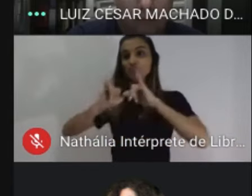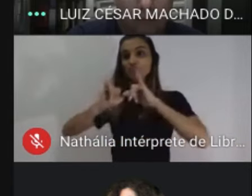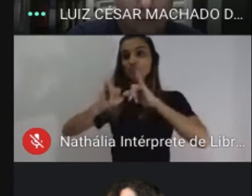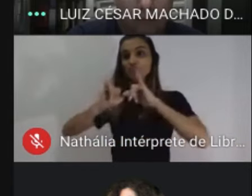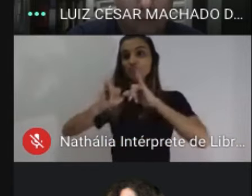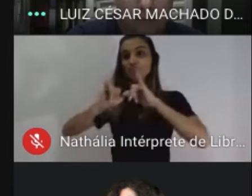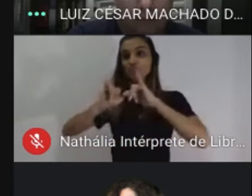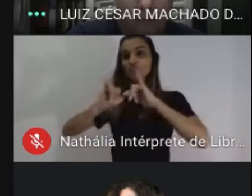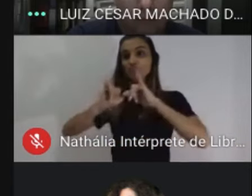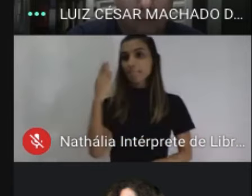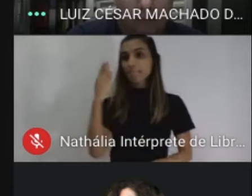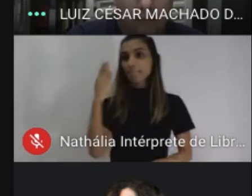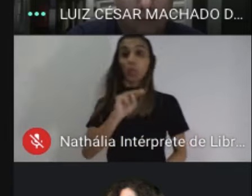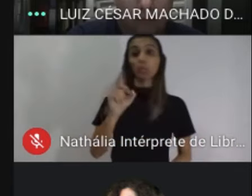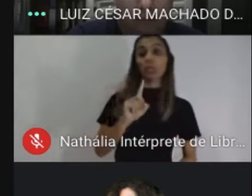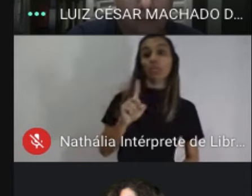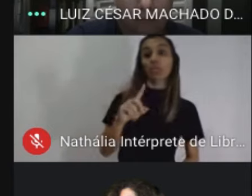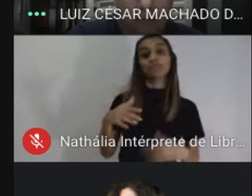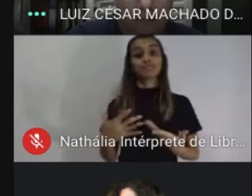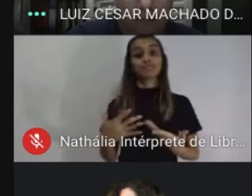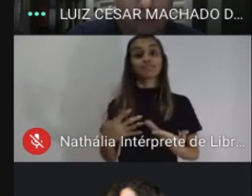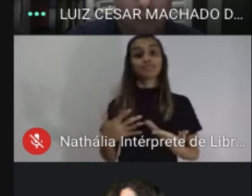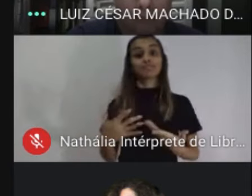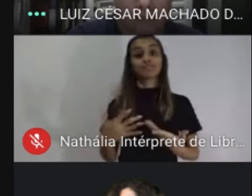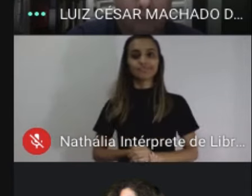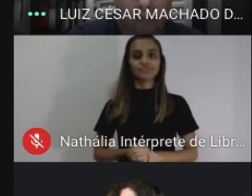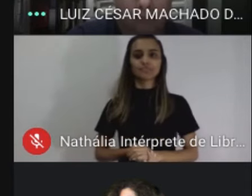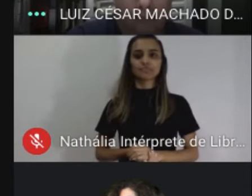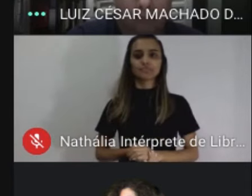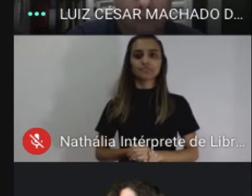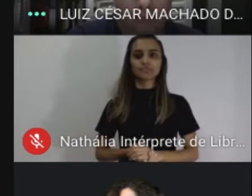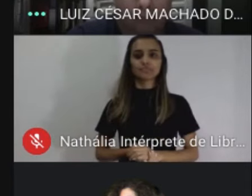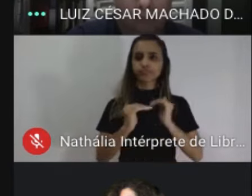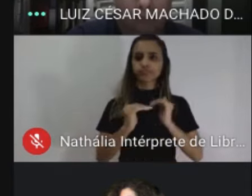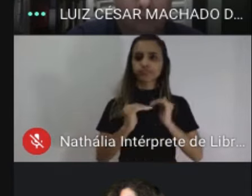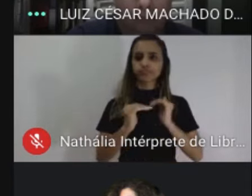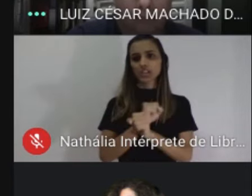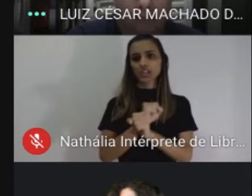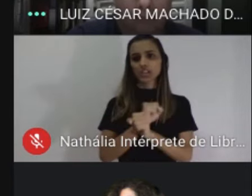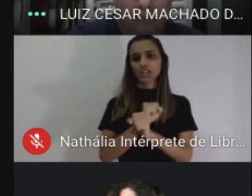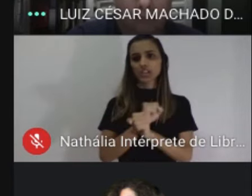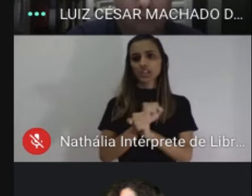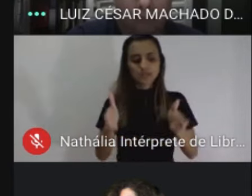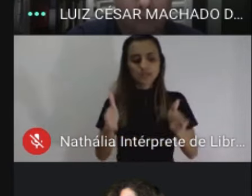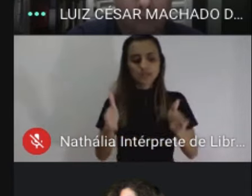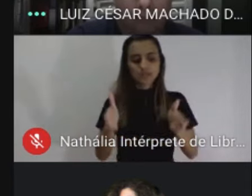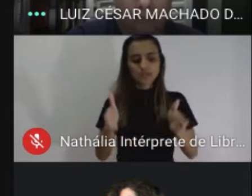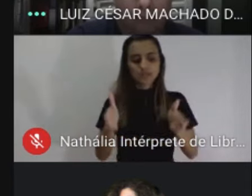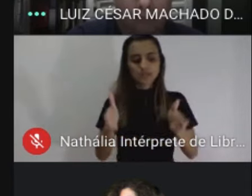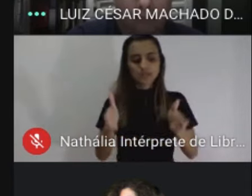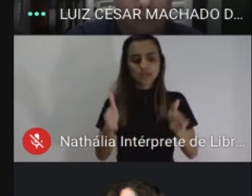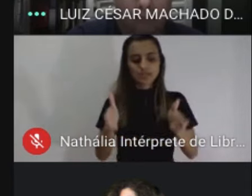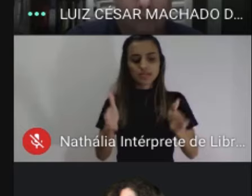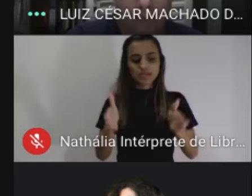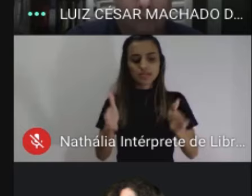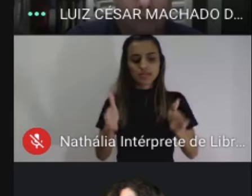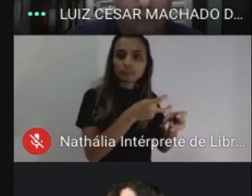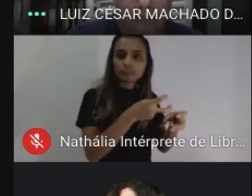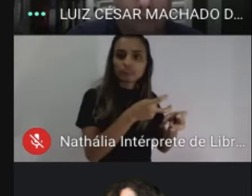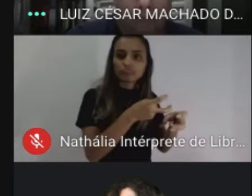mais sofisticada, tá? E ainda, se você pode, do mesmo modo, entender que as condutas do presidente